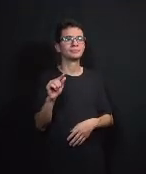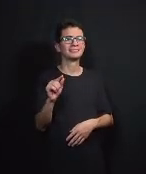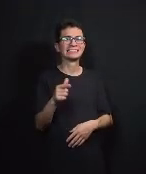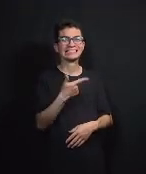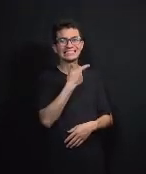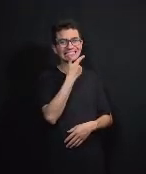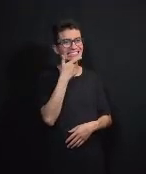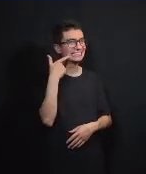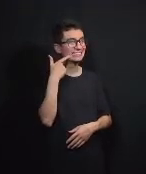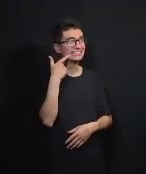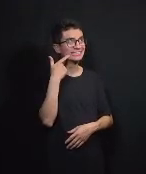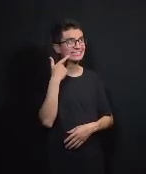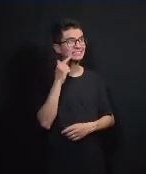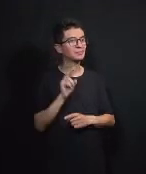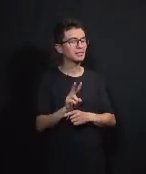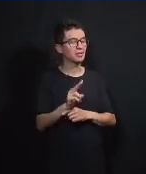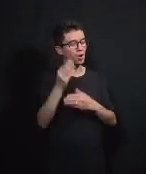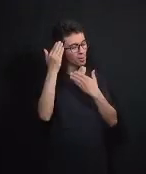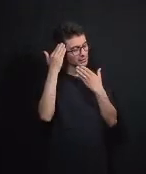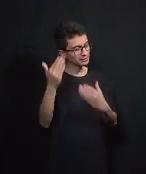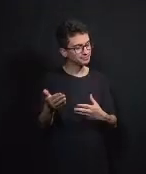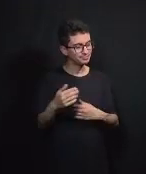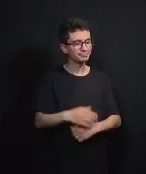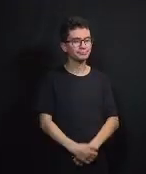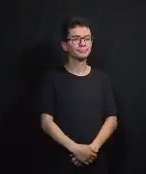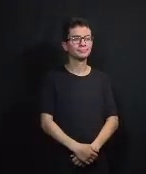sorriso de esperança. Muito obrigado.